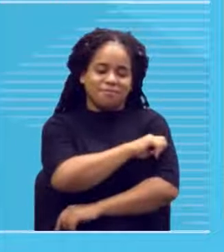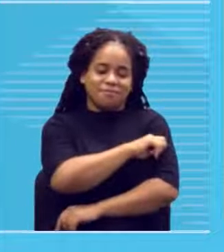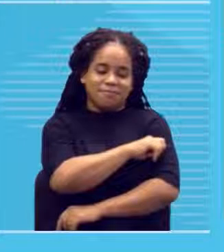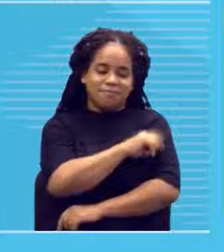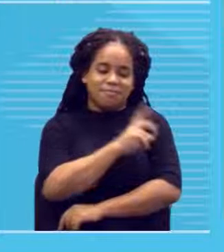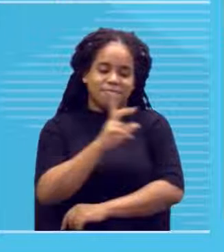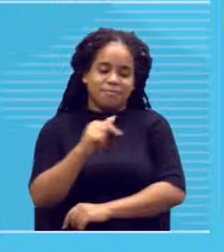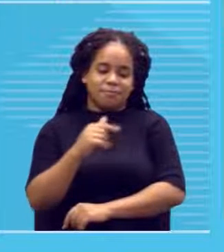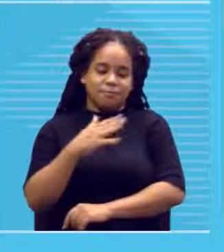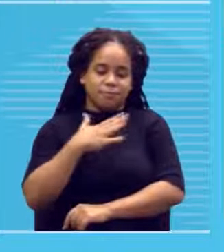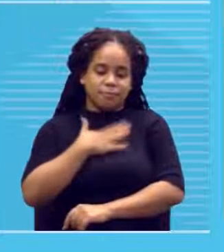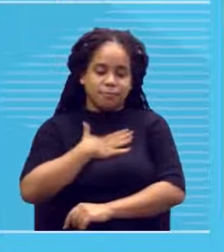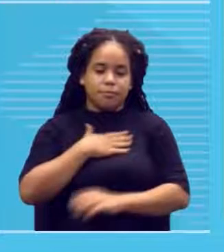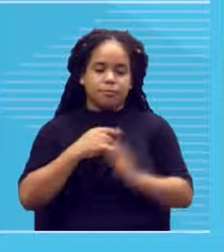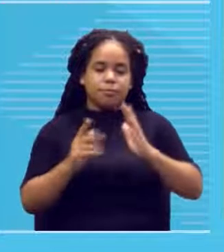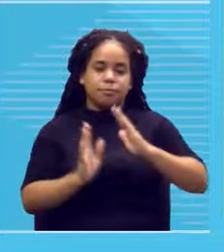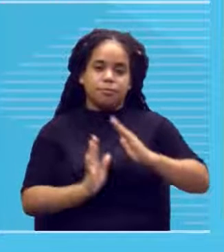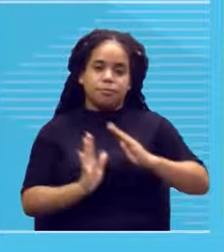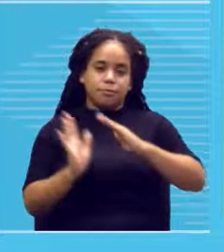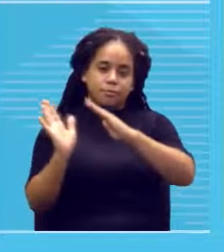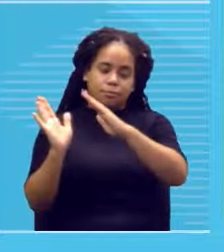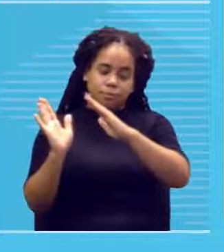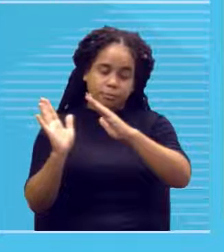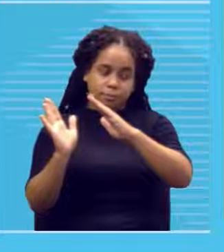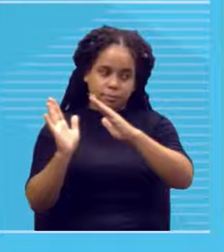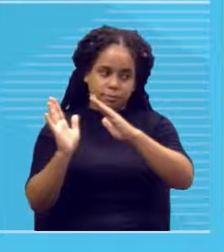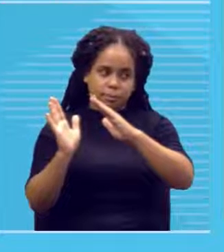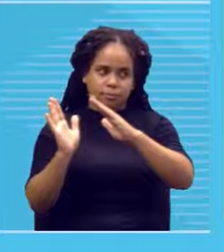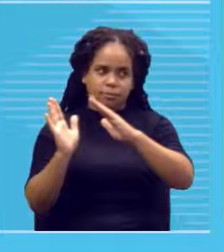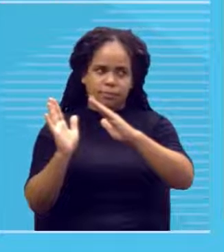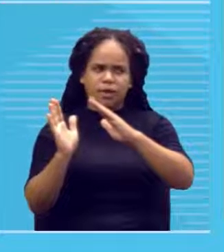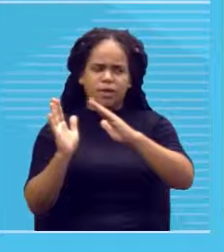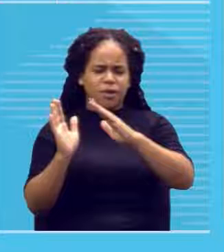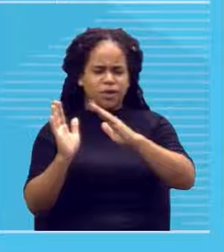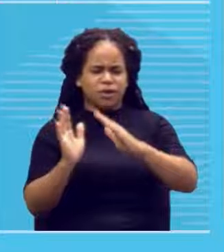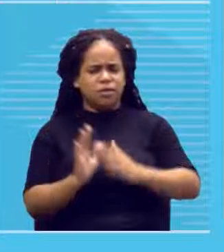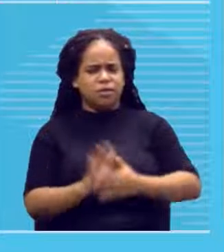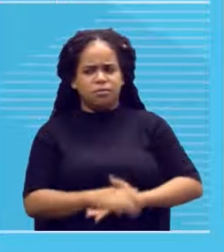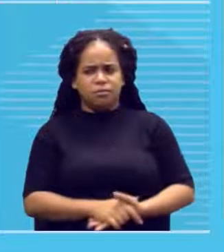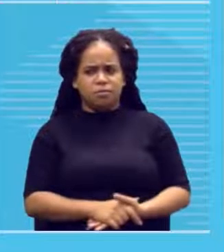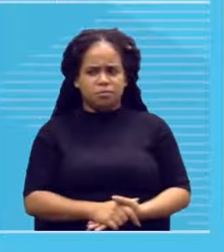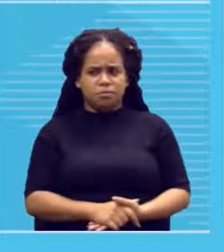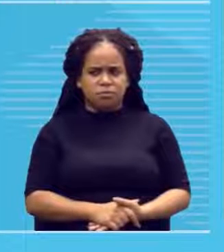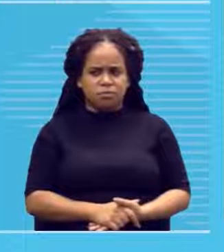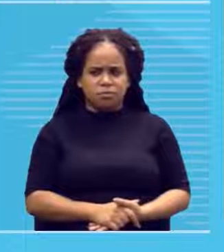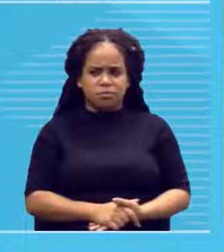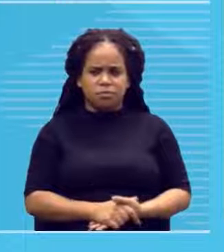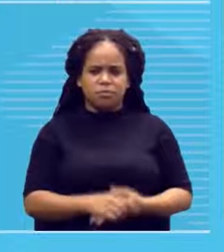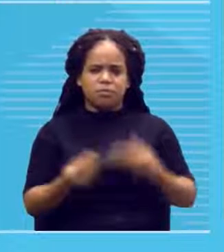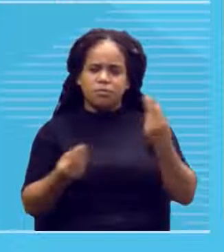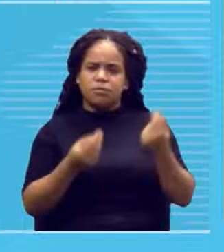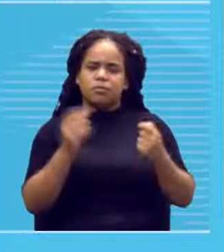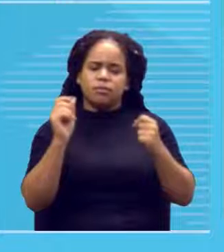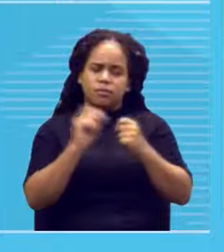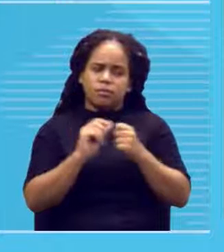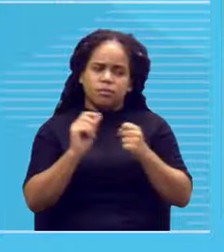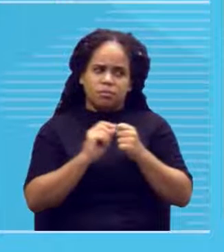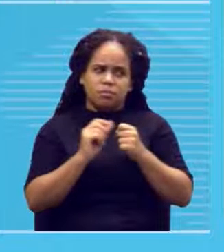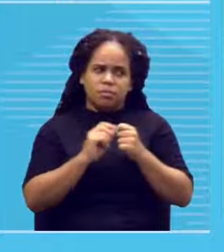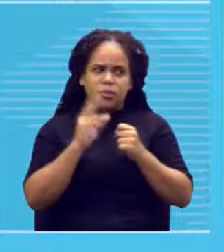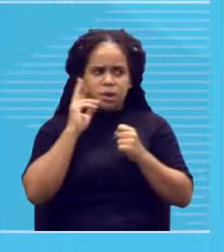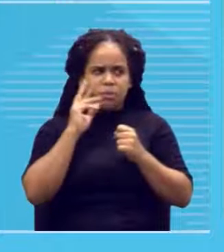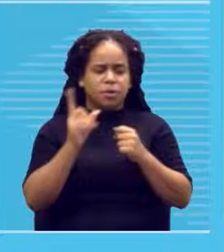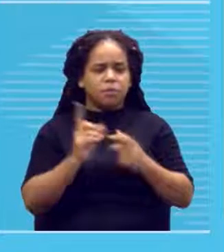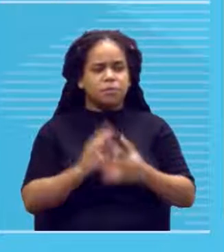meu paralelogramo Tá certo como é que você vai proceder tá